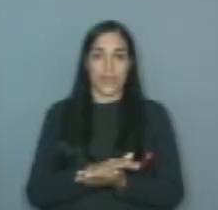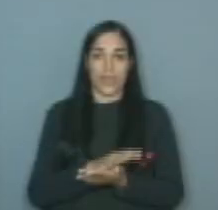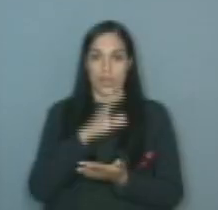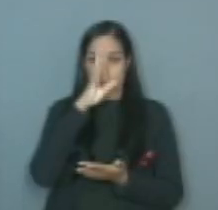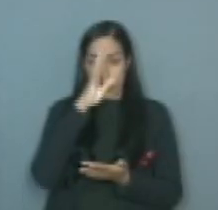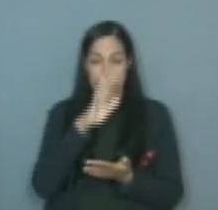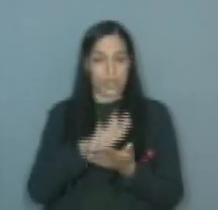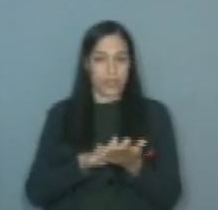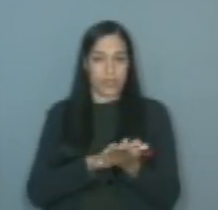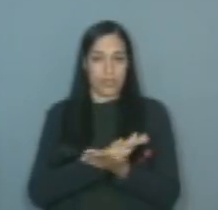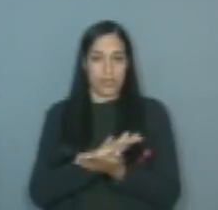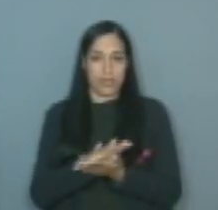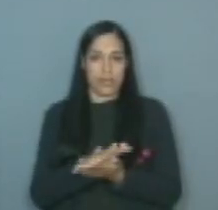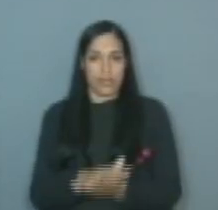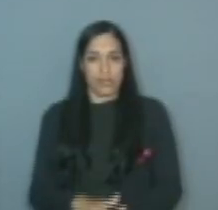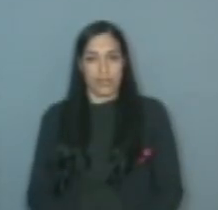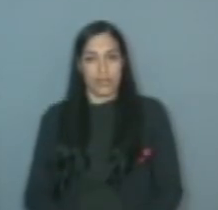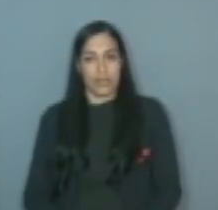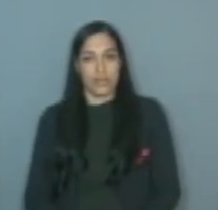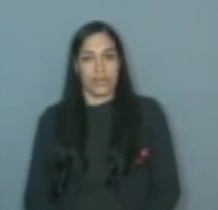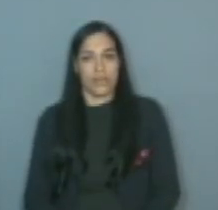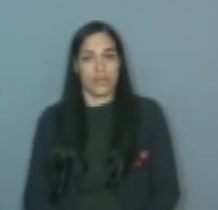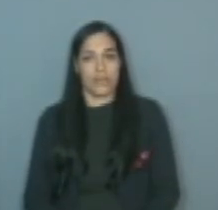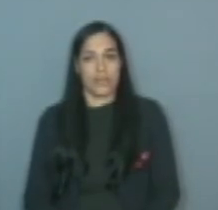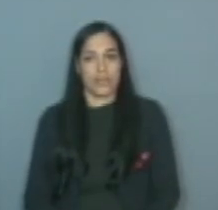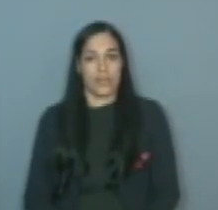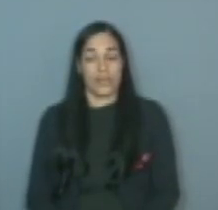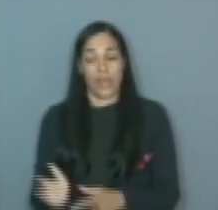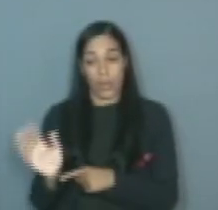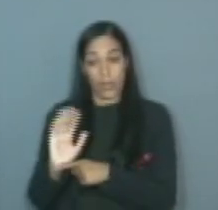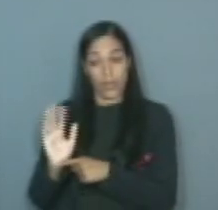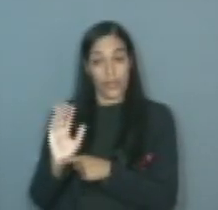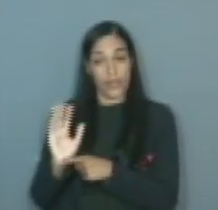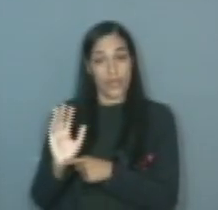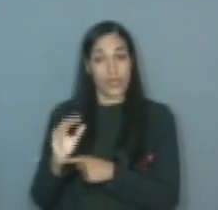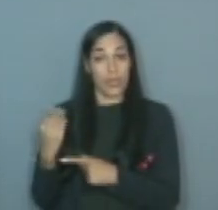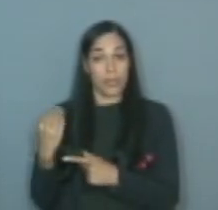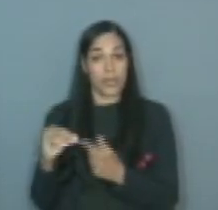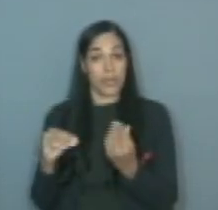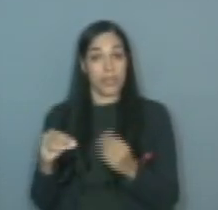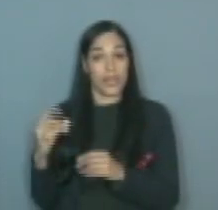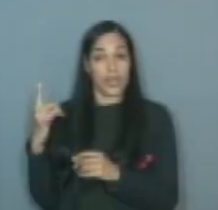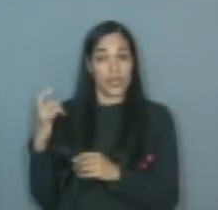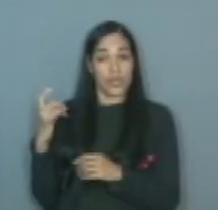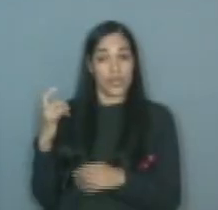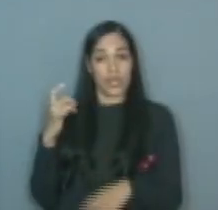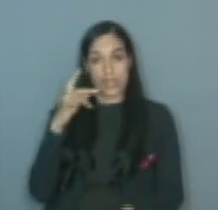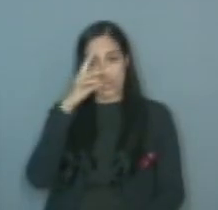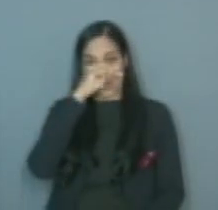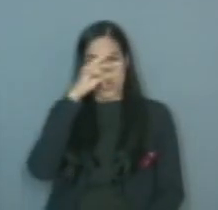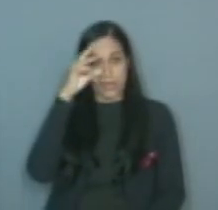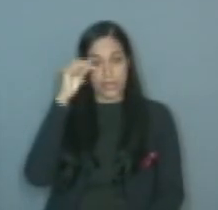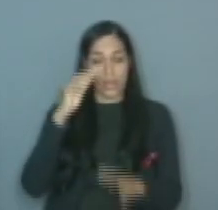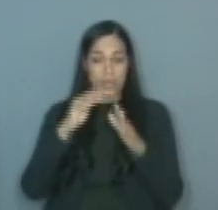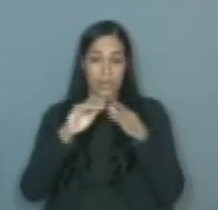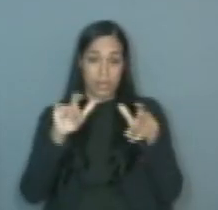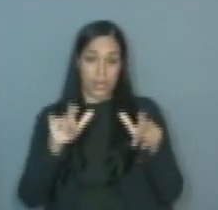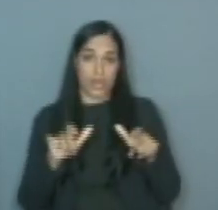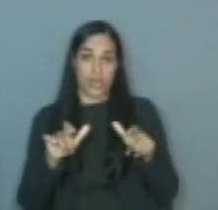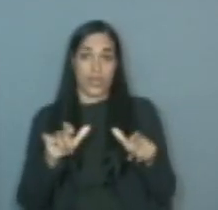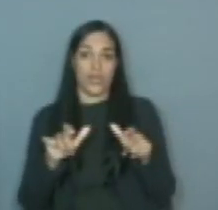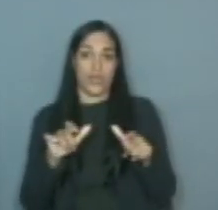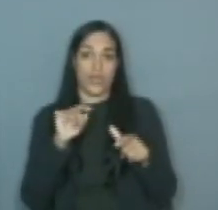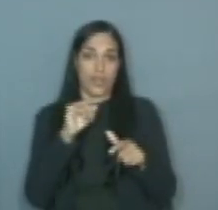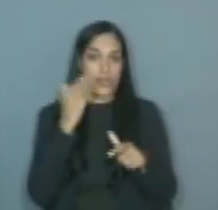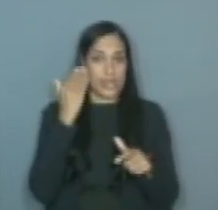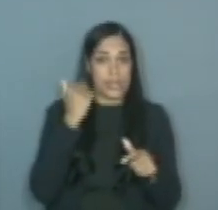Absolutamente zero. E tem um vídeo recém-postado no Instagram do prefeito, ele falando com uma moradora, dizendo que, não, você